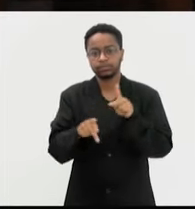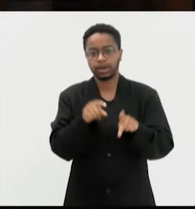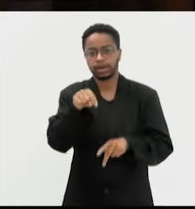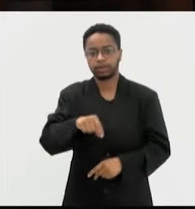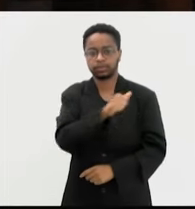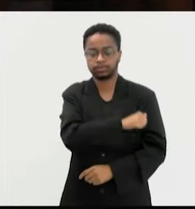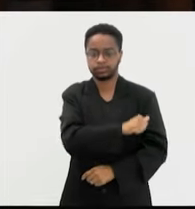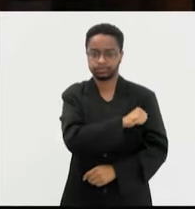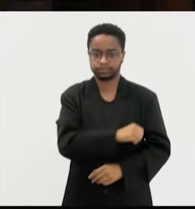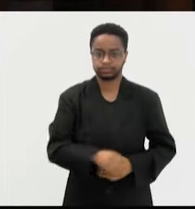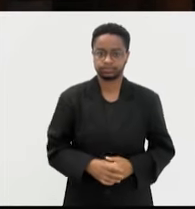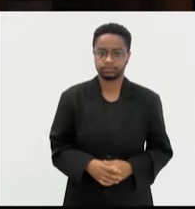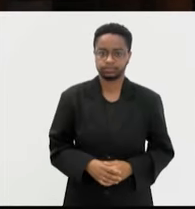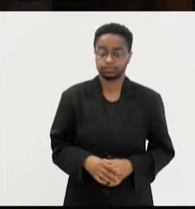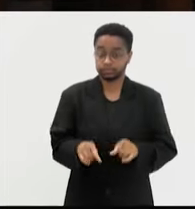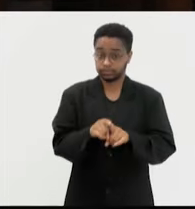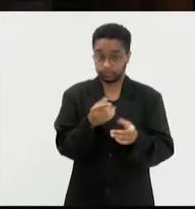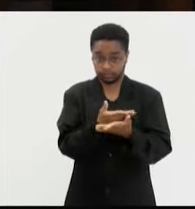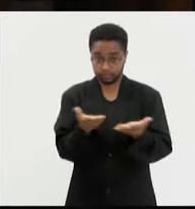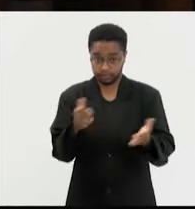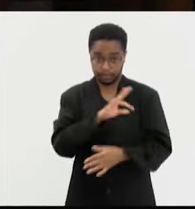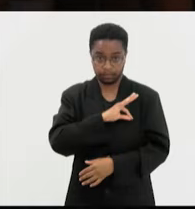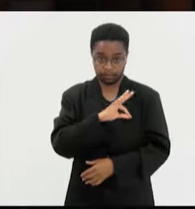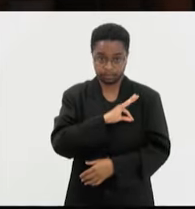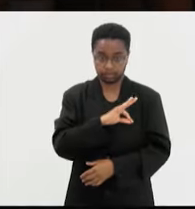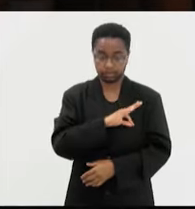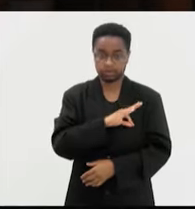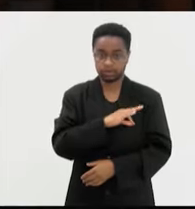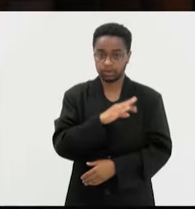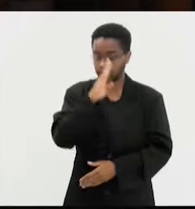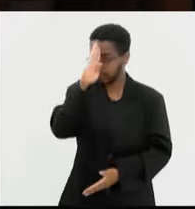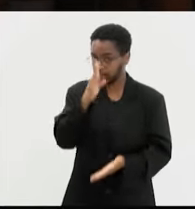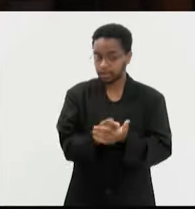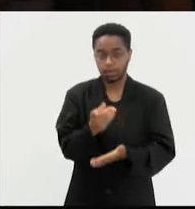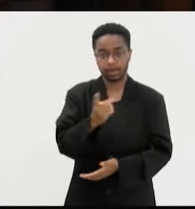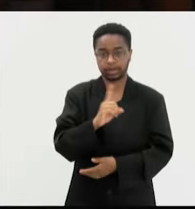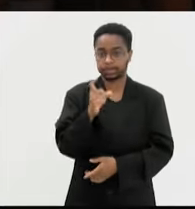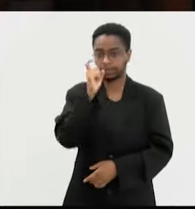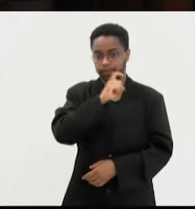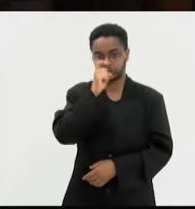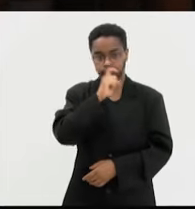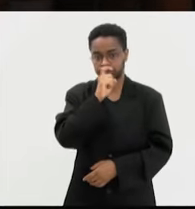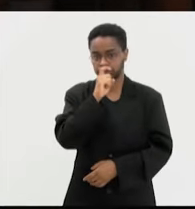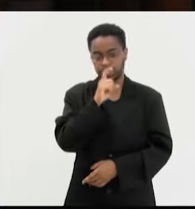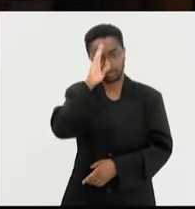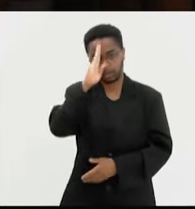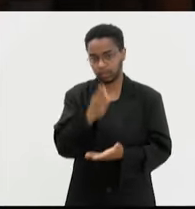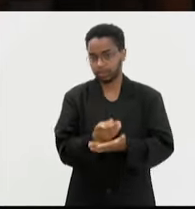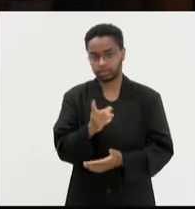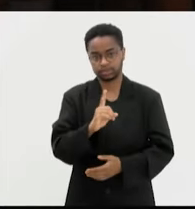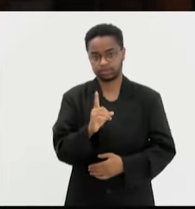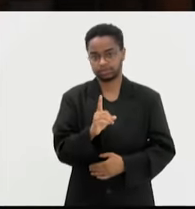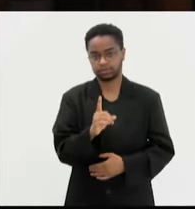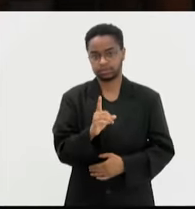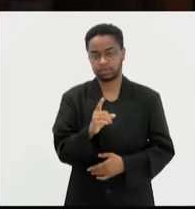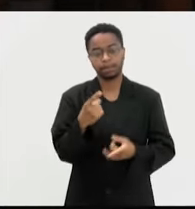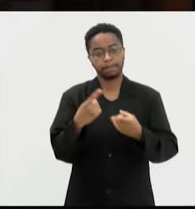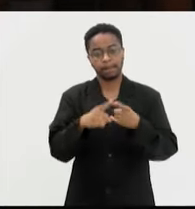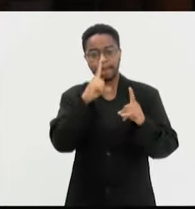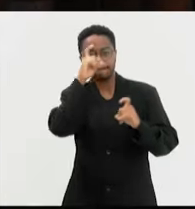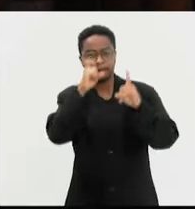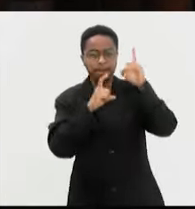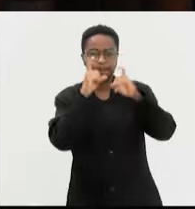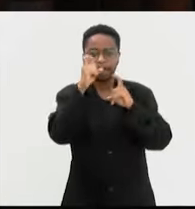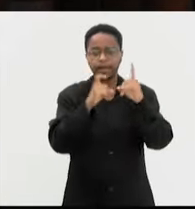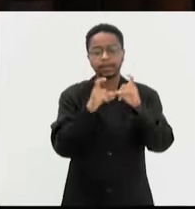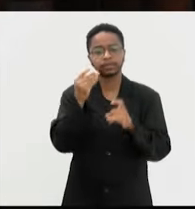estado e vocês policiais não acredite na mentira nessas mímicas isso tudo é mímica